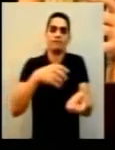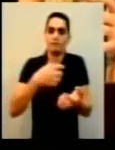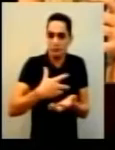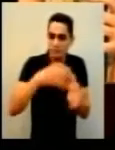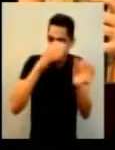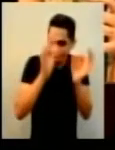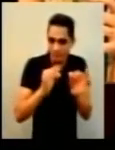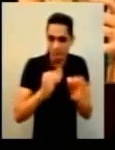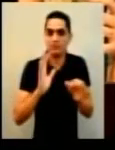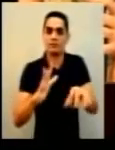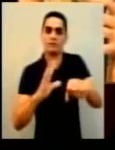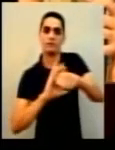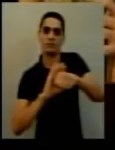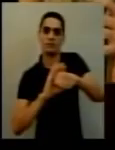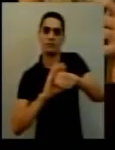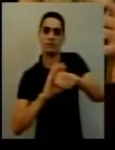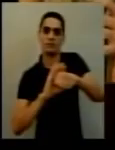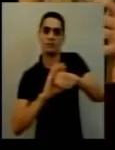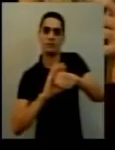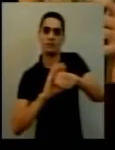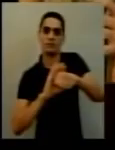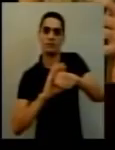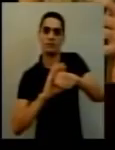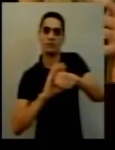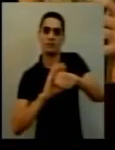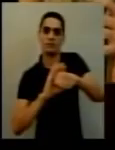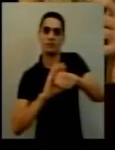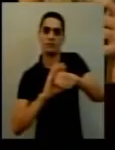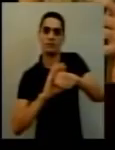realmente para o suporte dessa doença.